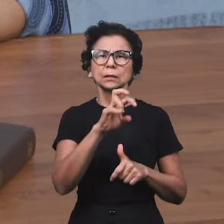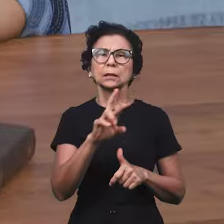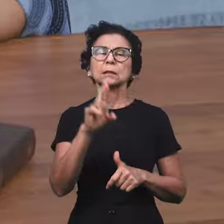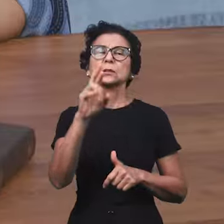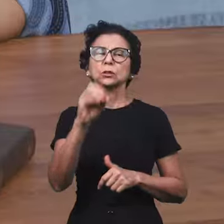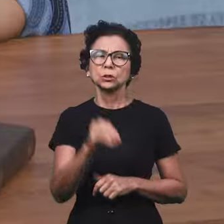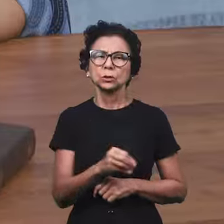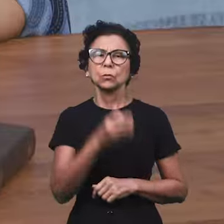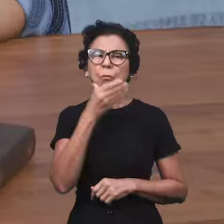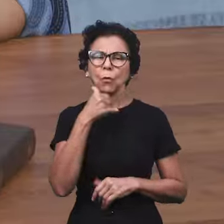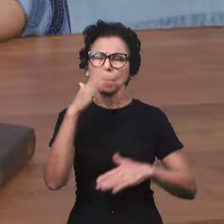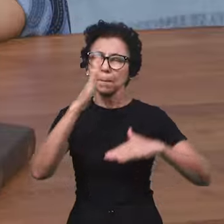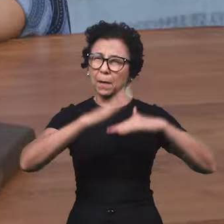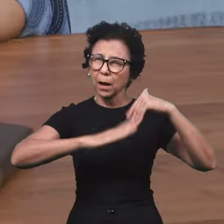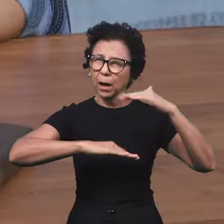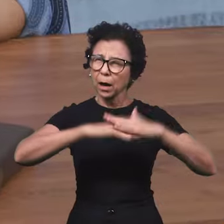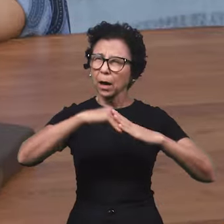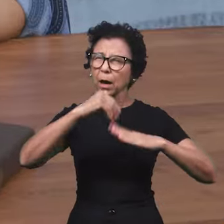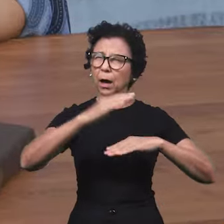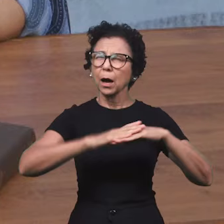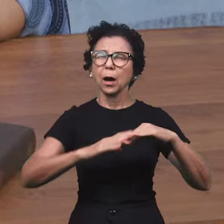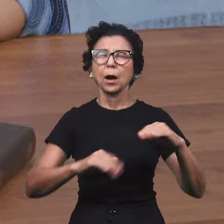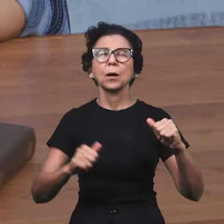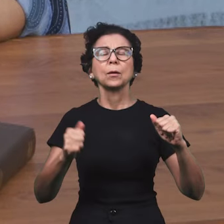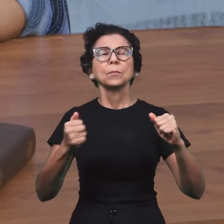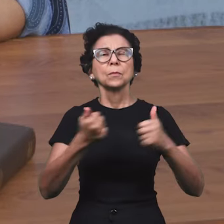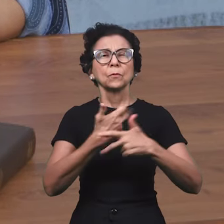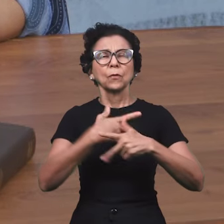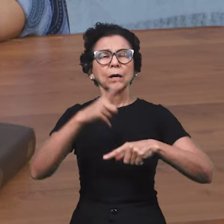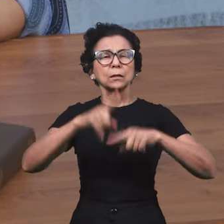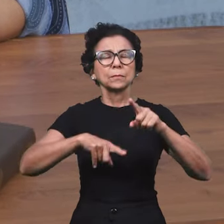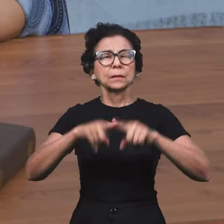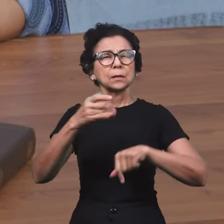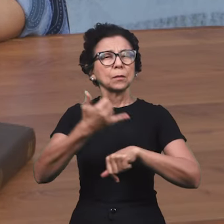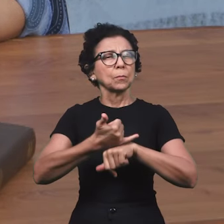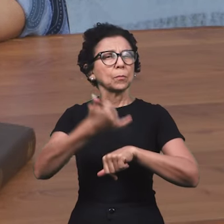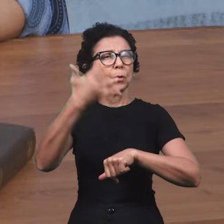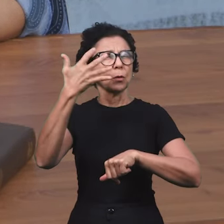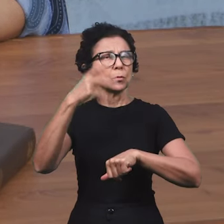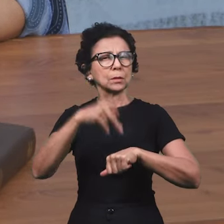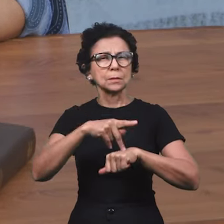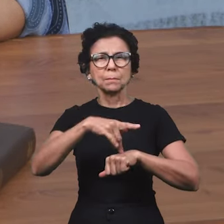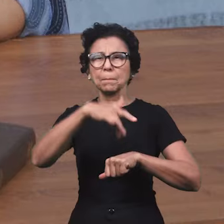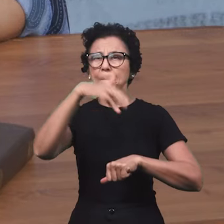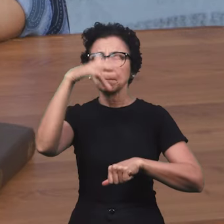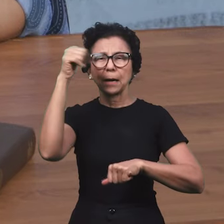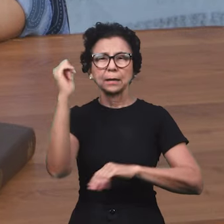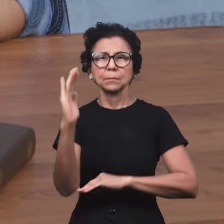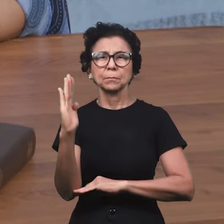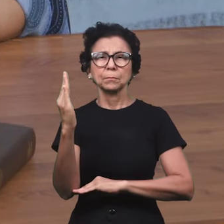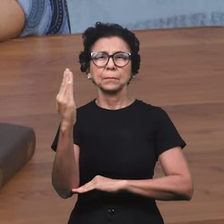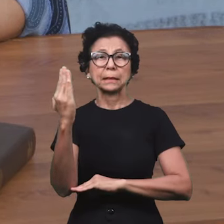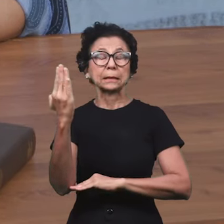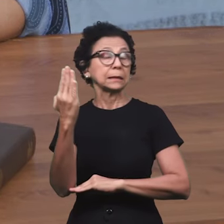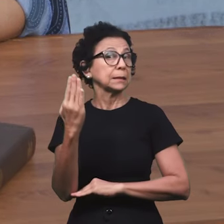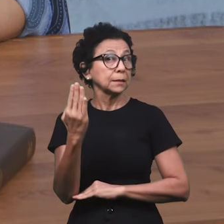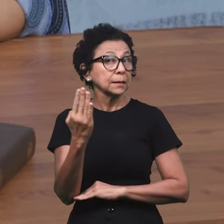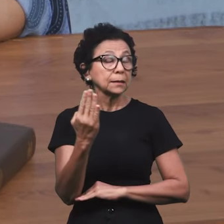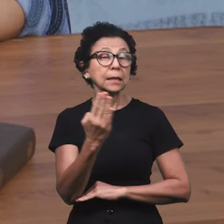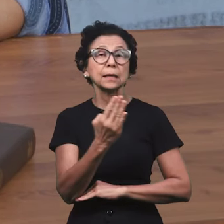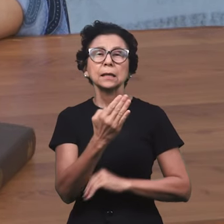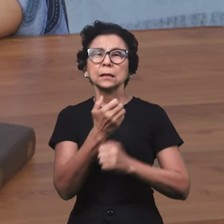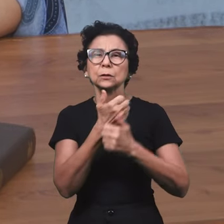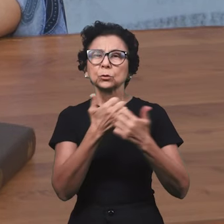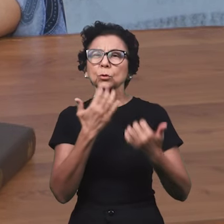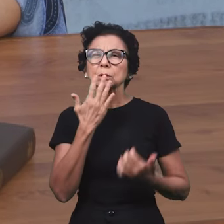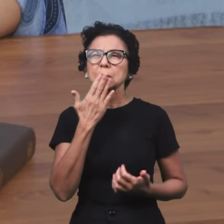em prata, e em bronze, e em ferro, e em pedras, e em madeira, em púrpura, em